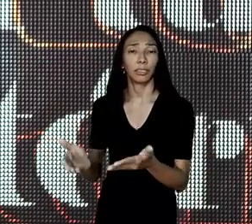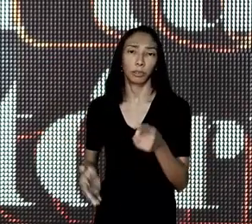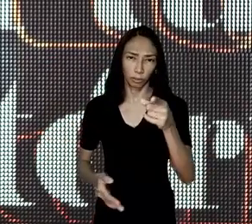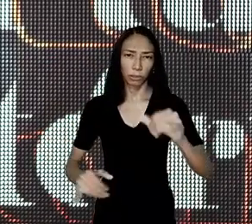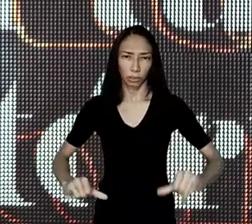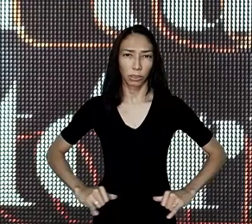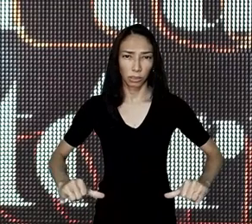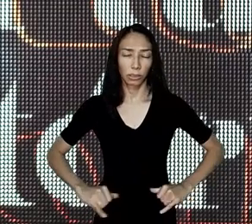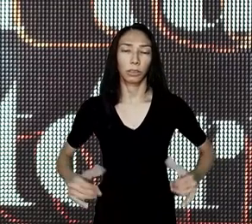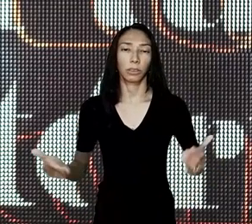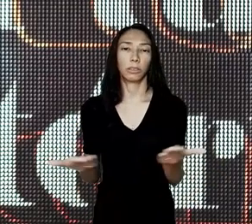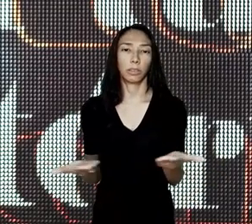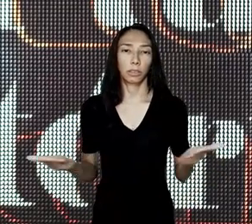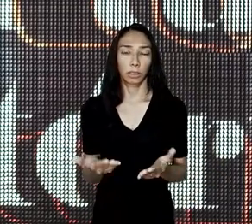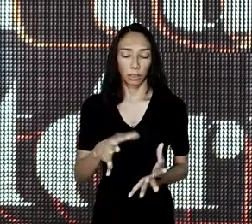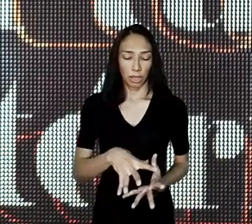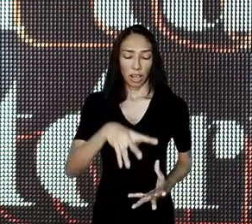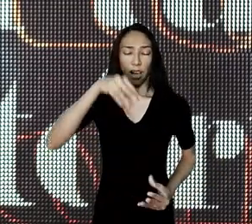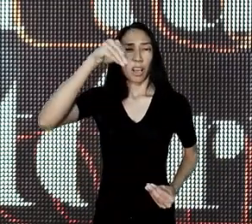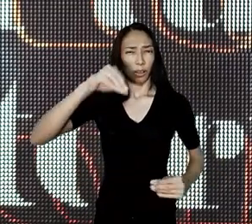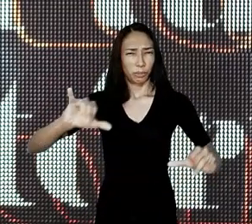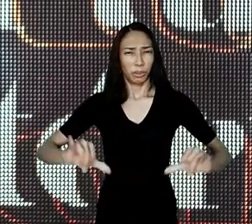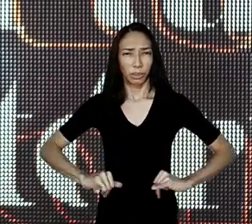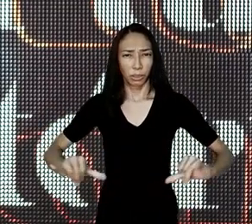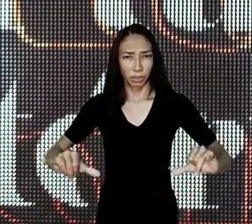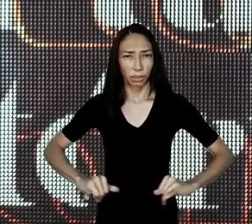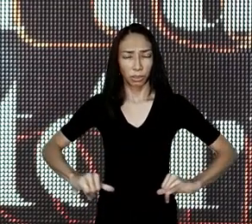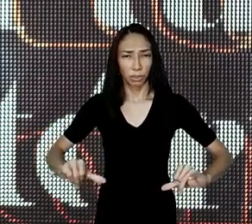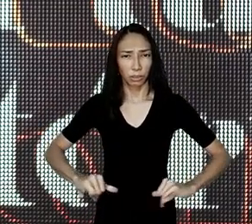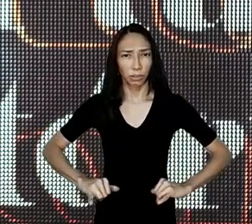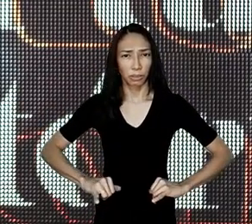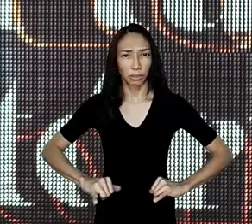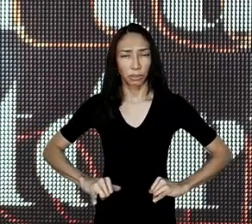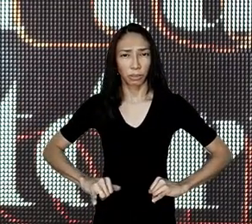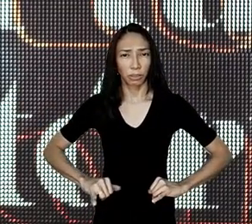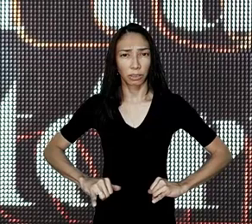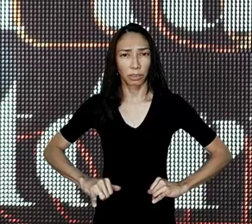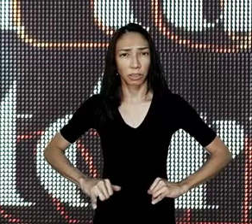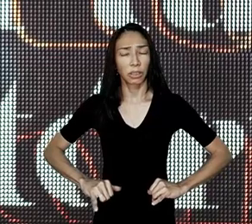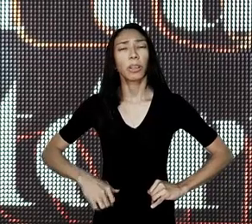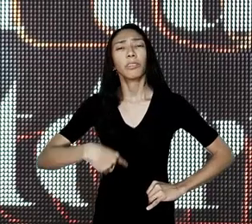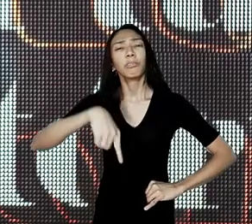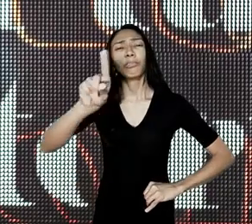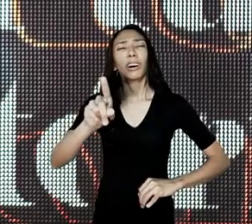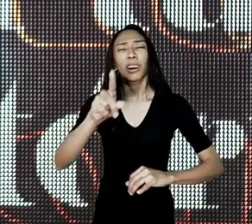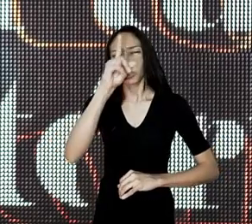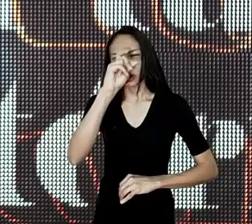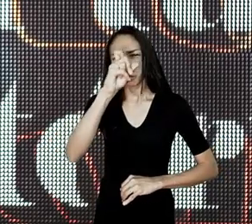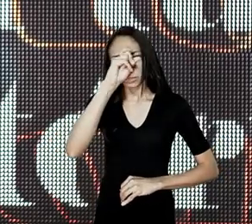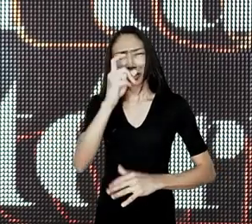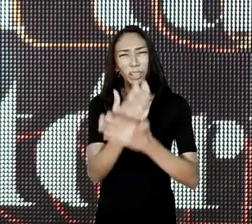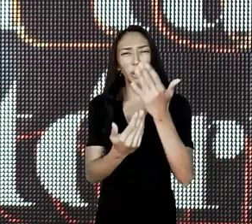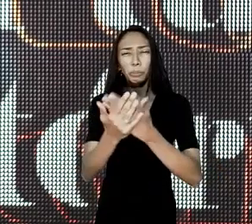sofrendo agora profundamente na sua alma, pega as tuas coisas, Vai na frente de um hospital orar, estender a sua